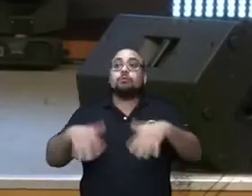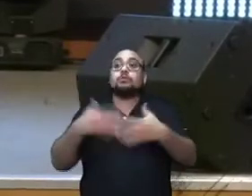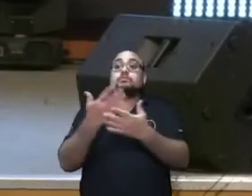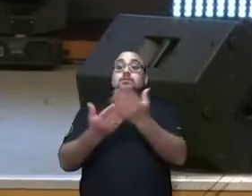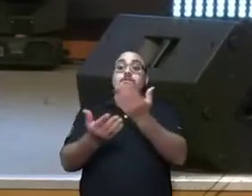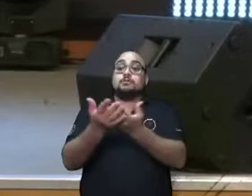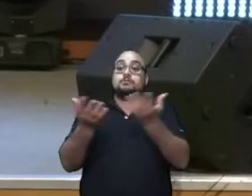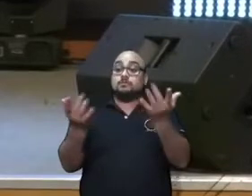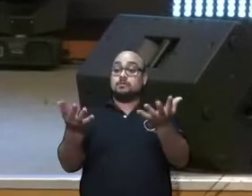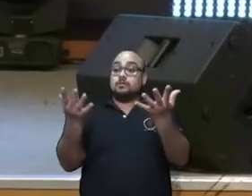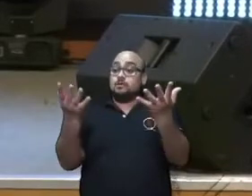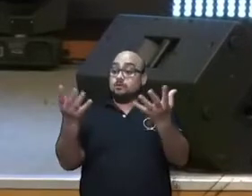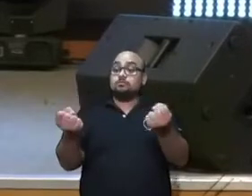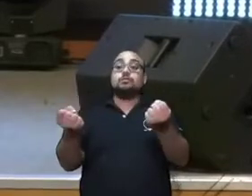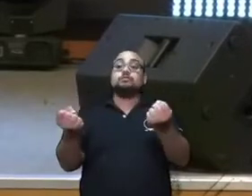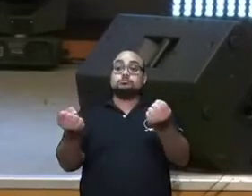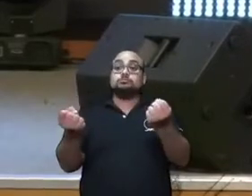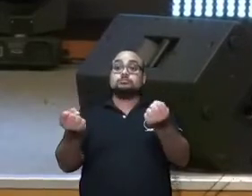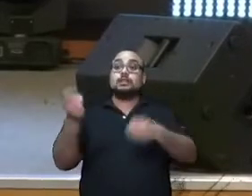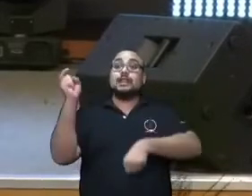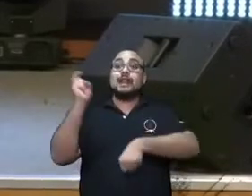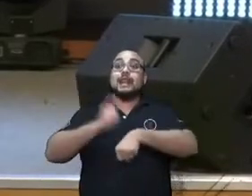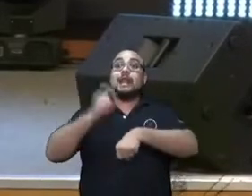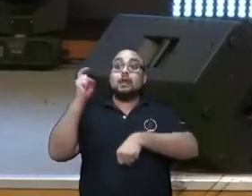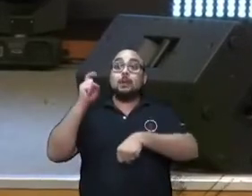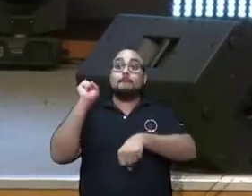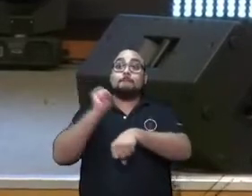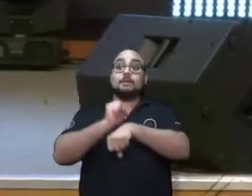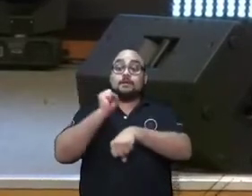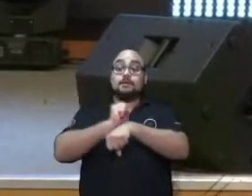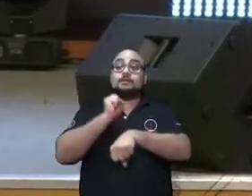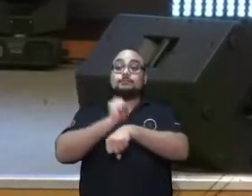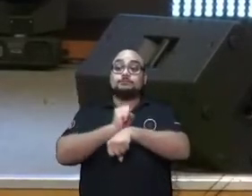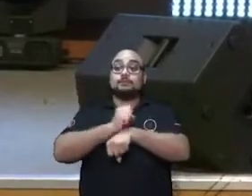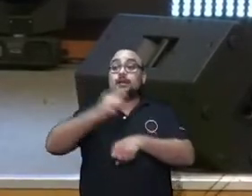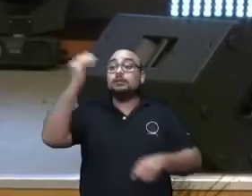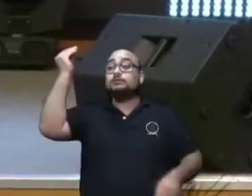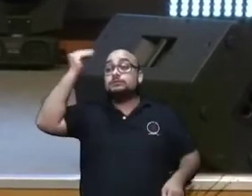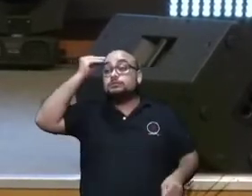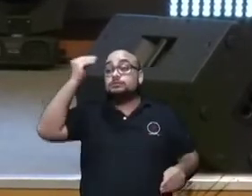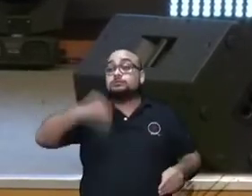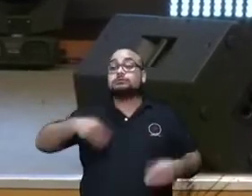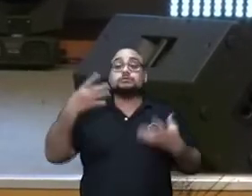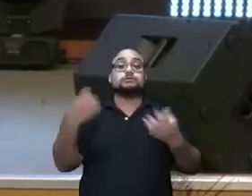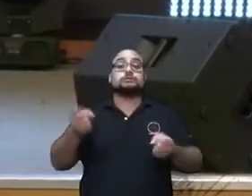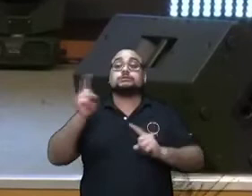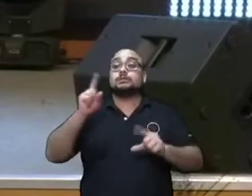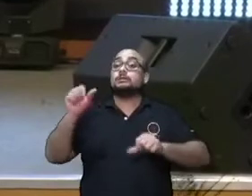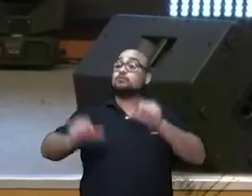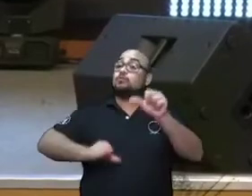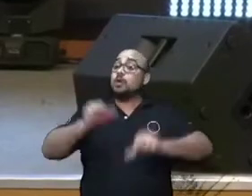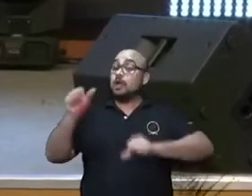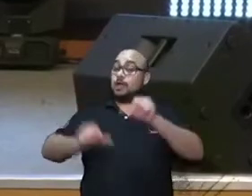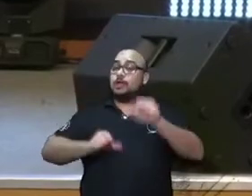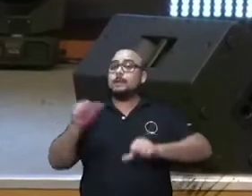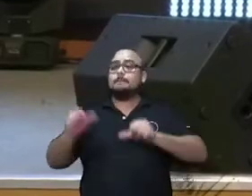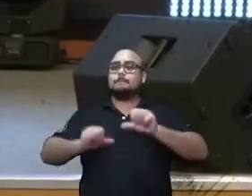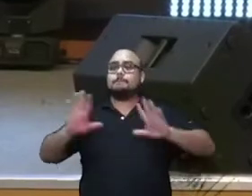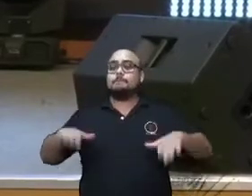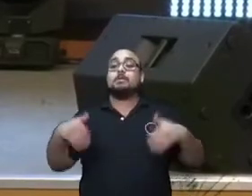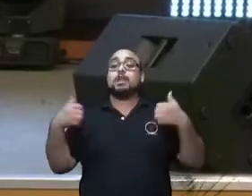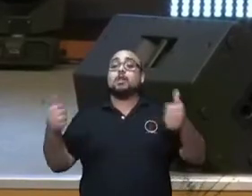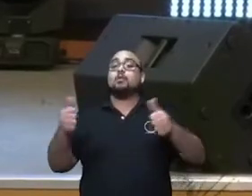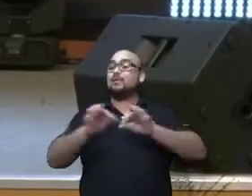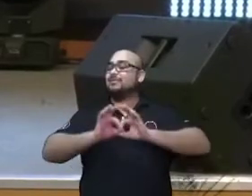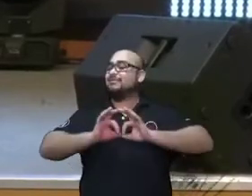entregar agora. Quando o tempo da espera não te fizer desistir, ele vai te tornar mais excelente ainda. Tem